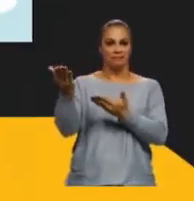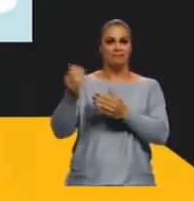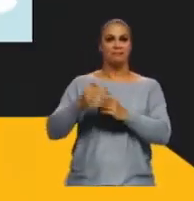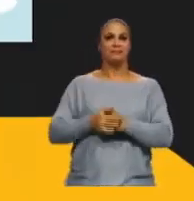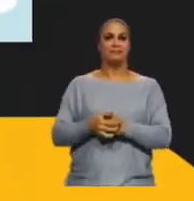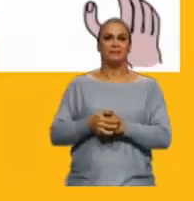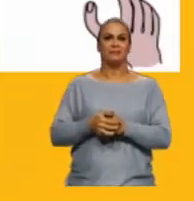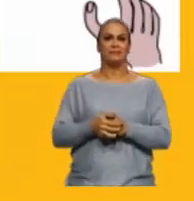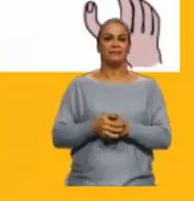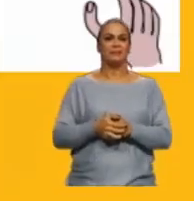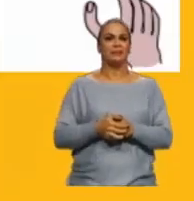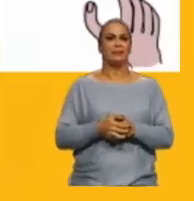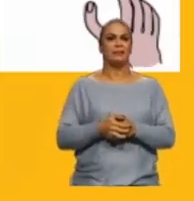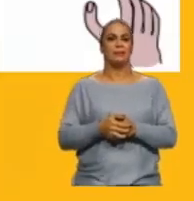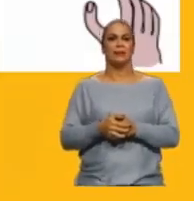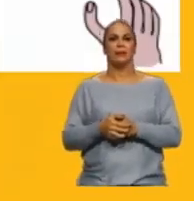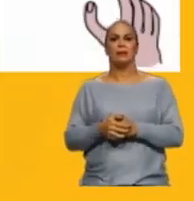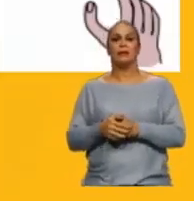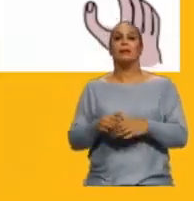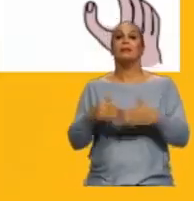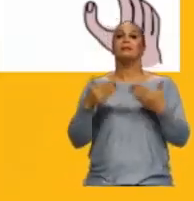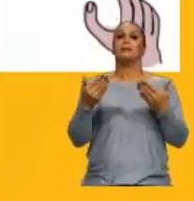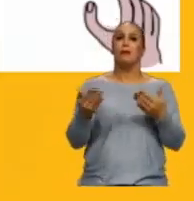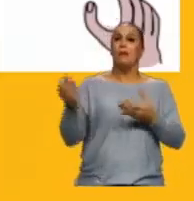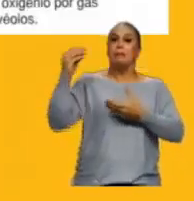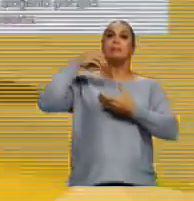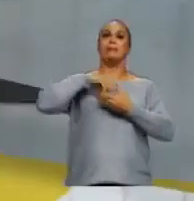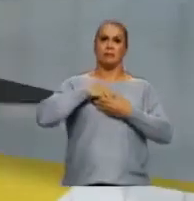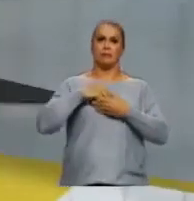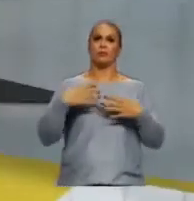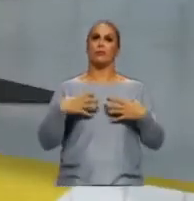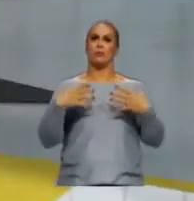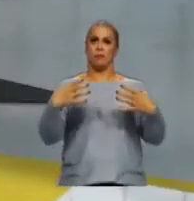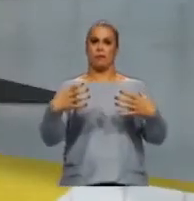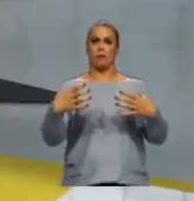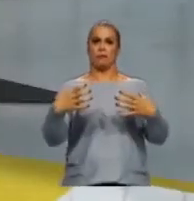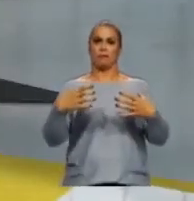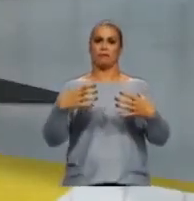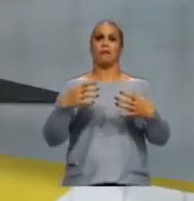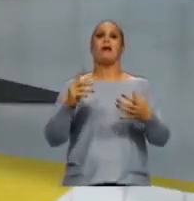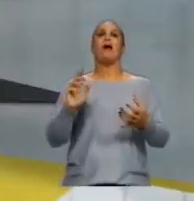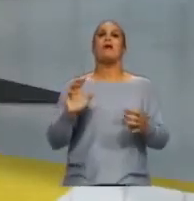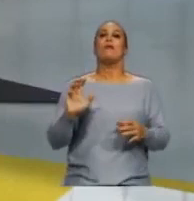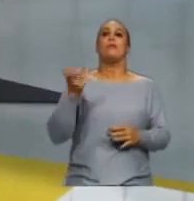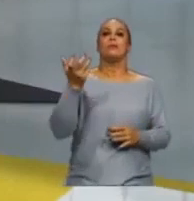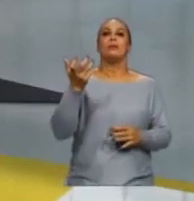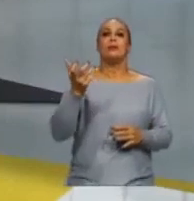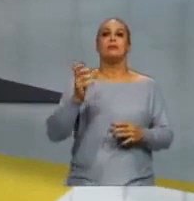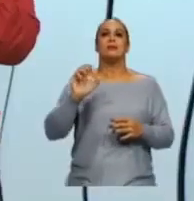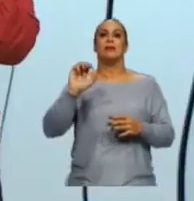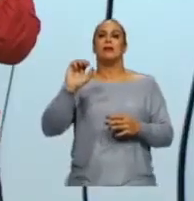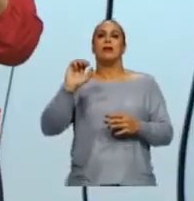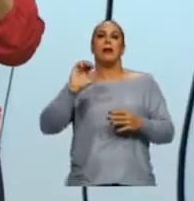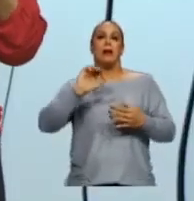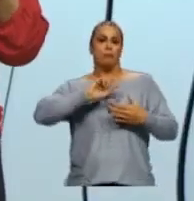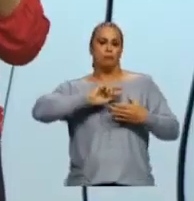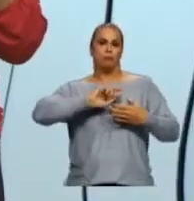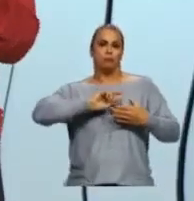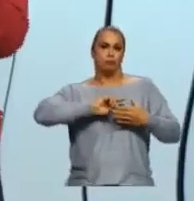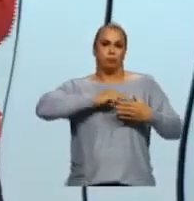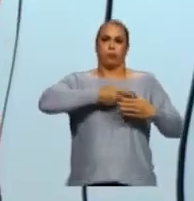E é no pulmão que ocorrem as trocas gasosas, que o sangue deixa de ser rico em